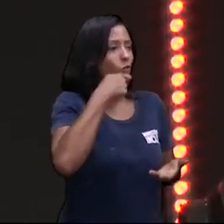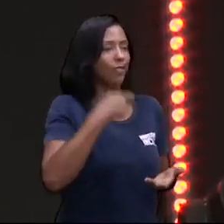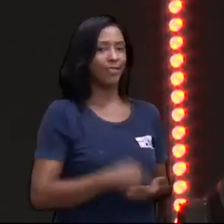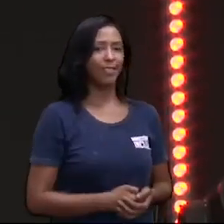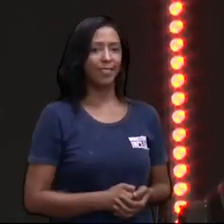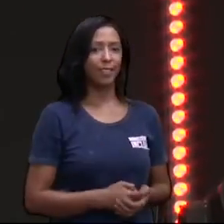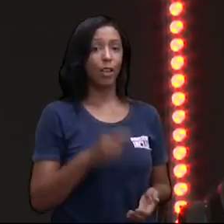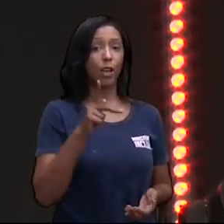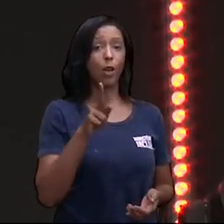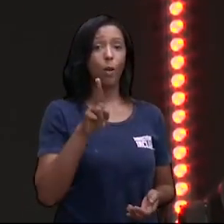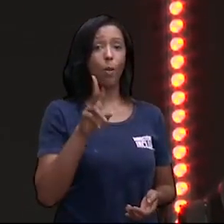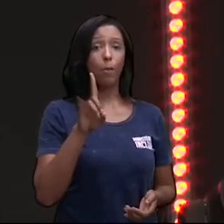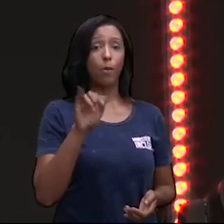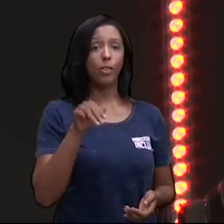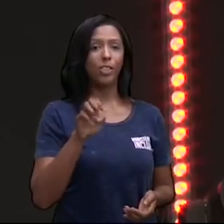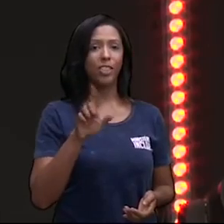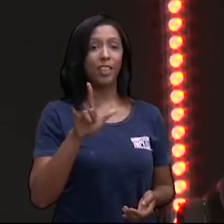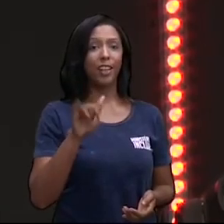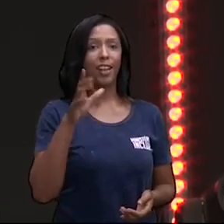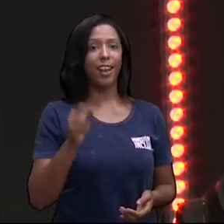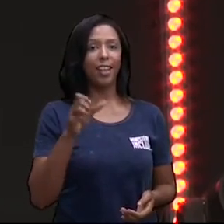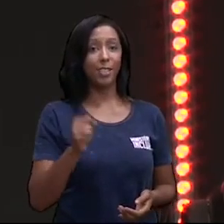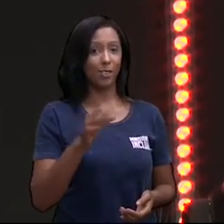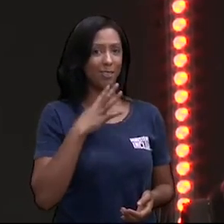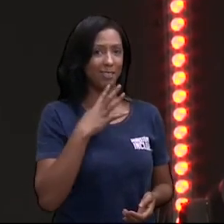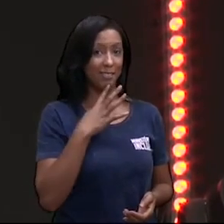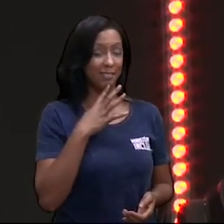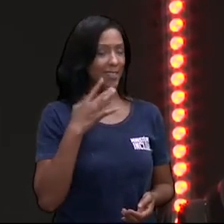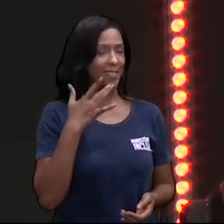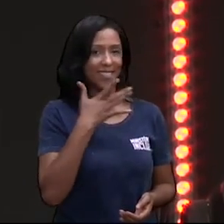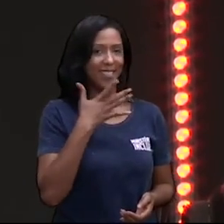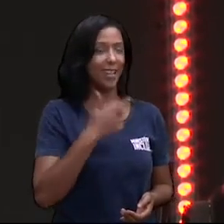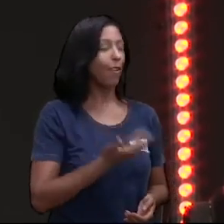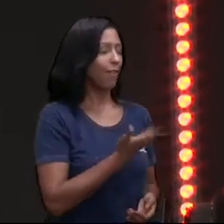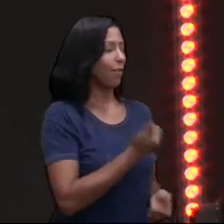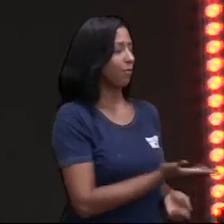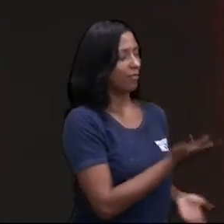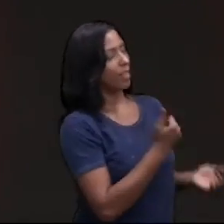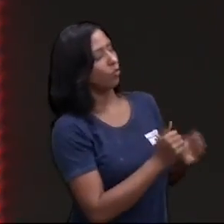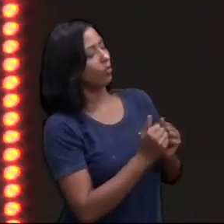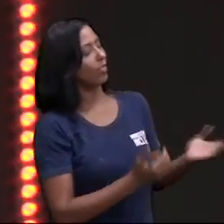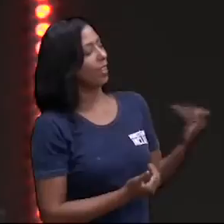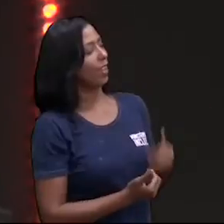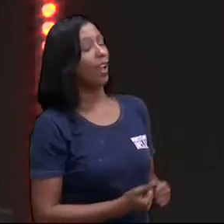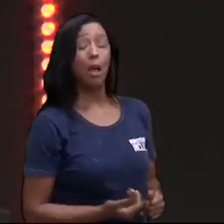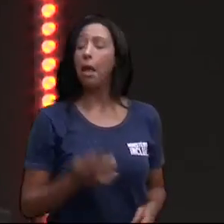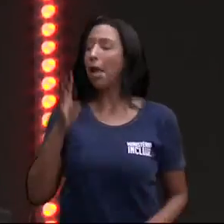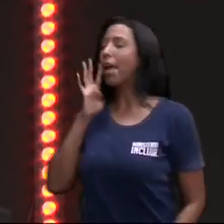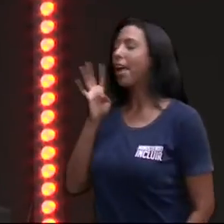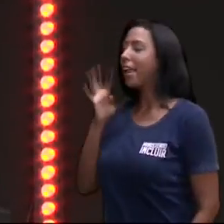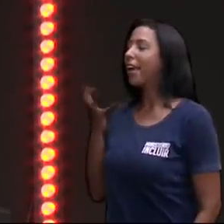de leite E ai Jesus Qual é o código de leite faça o pudim de leite vamos comer um pudim de leite junto legal pa